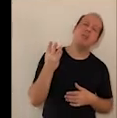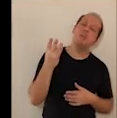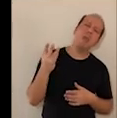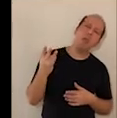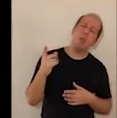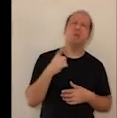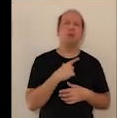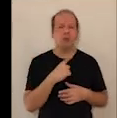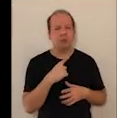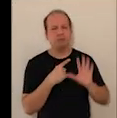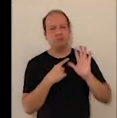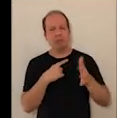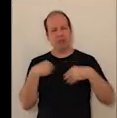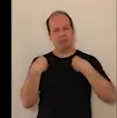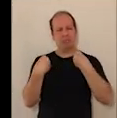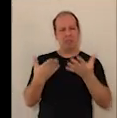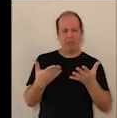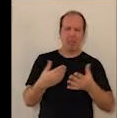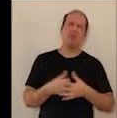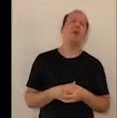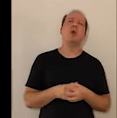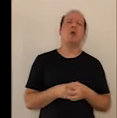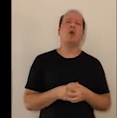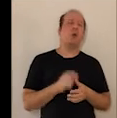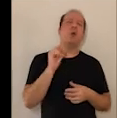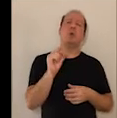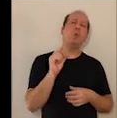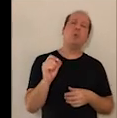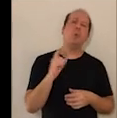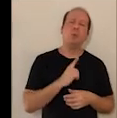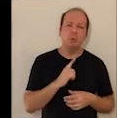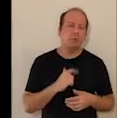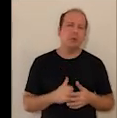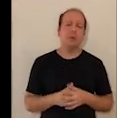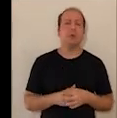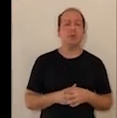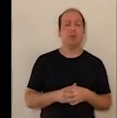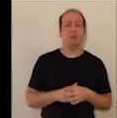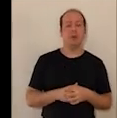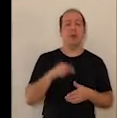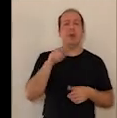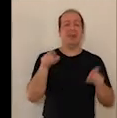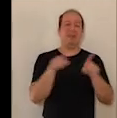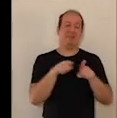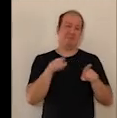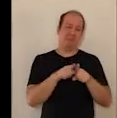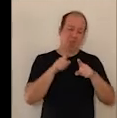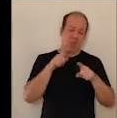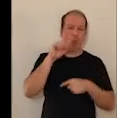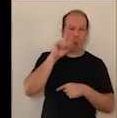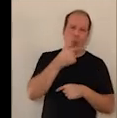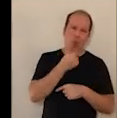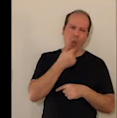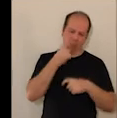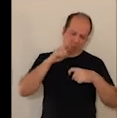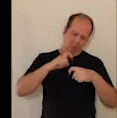rico anel. Que vale mais de 1.000 sequins. E o Ourives Batista, ao ver o seu anel, presenteou o